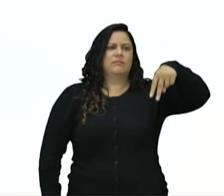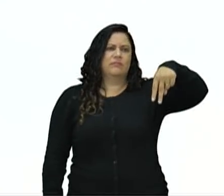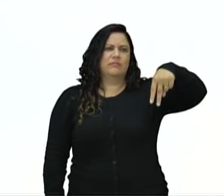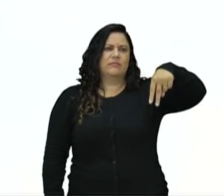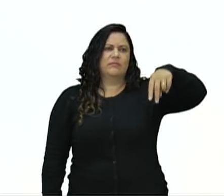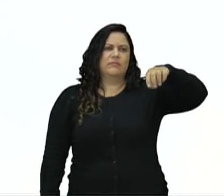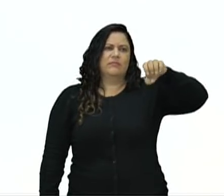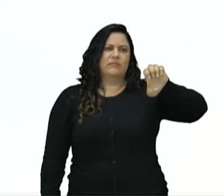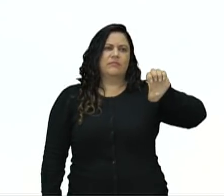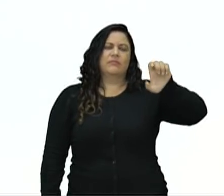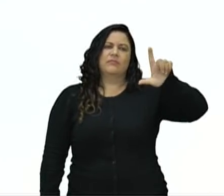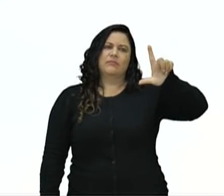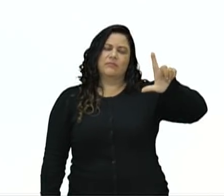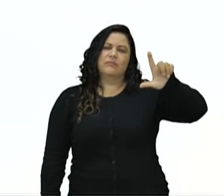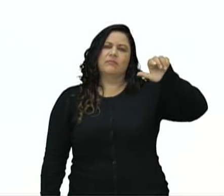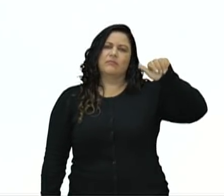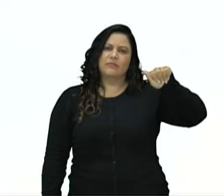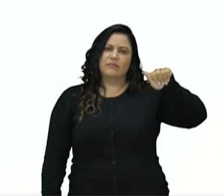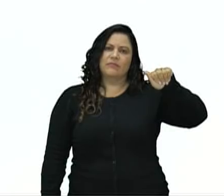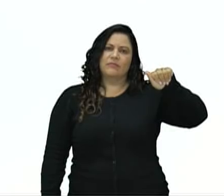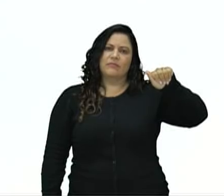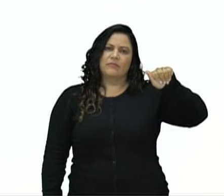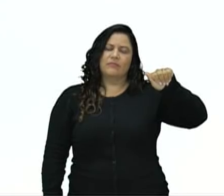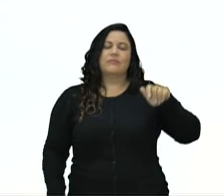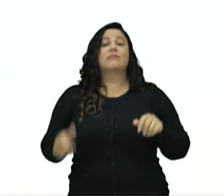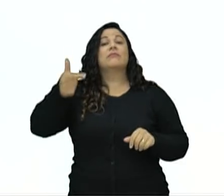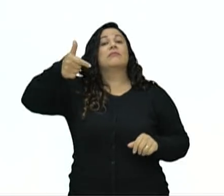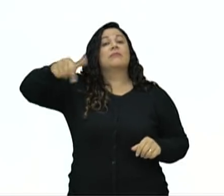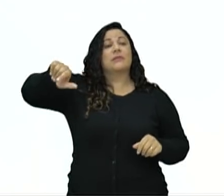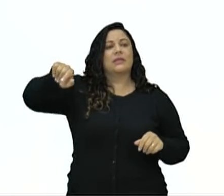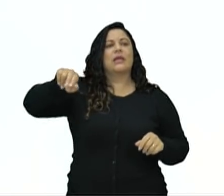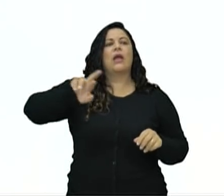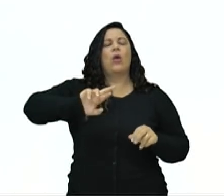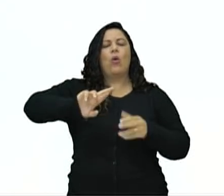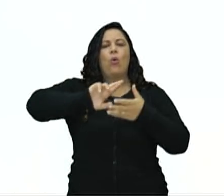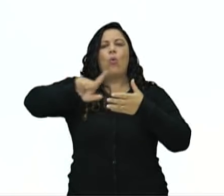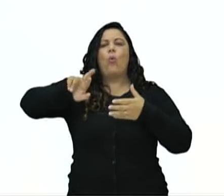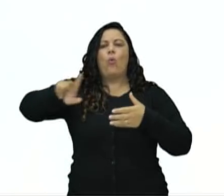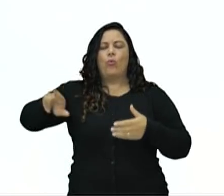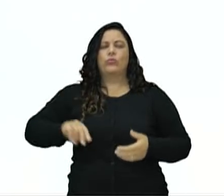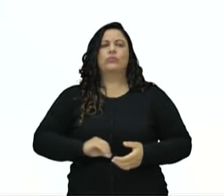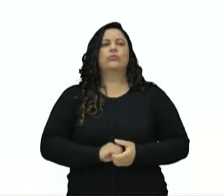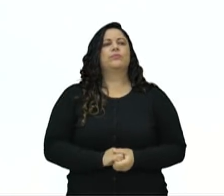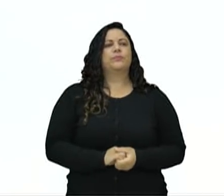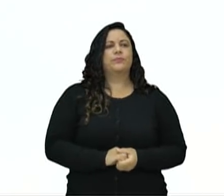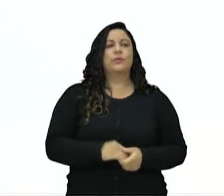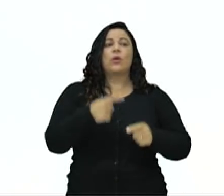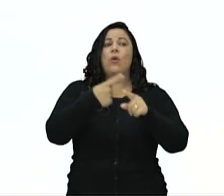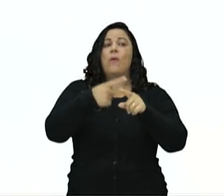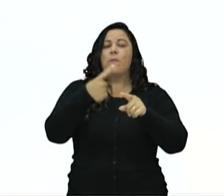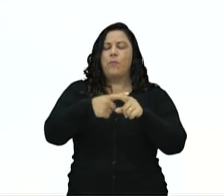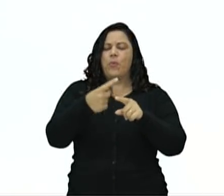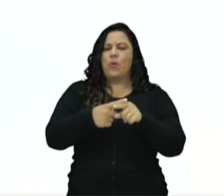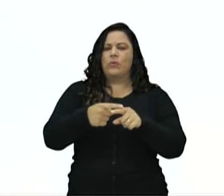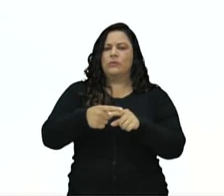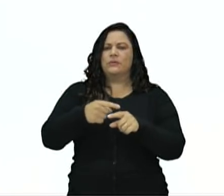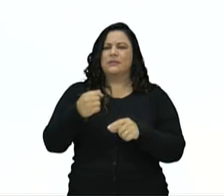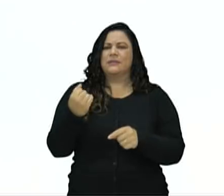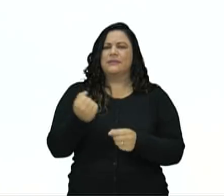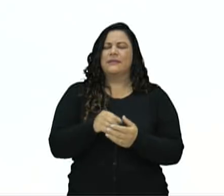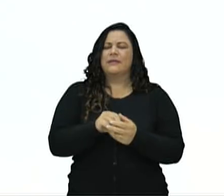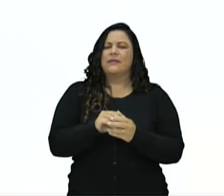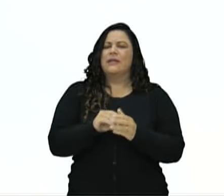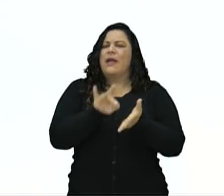mesma frase, né, para a gente analisar agora outros aspectos gramaticais aqui. Pois a essência é o que importa e não a